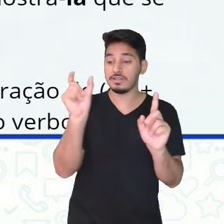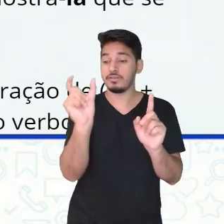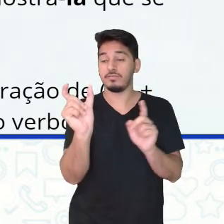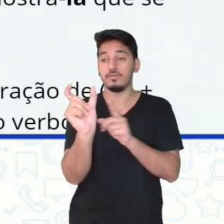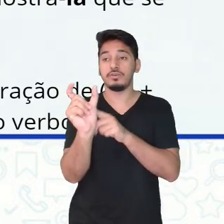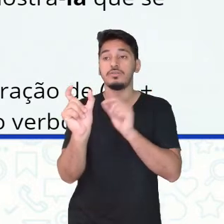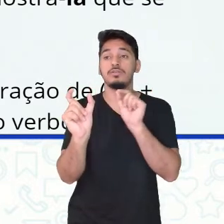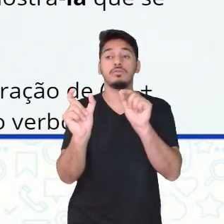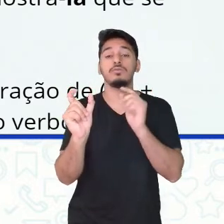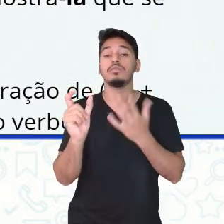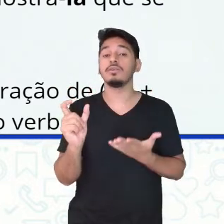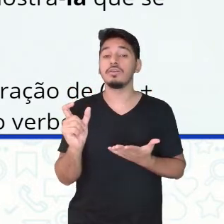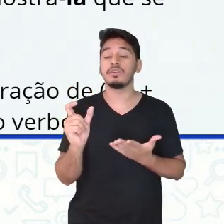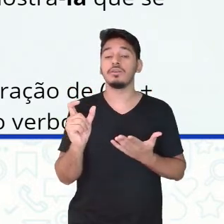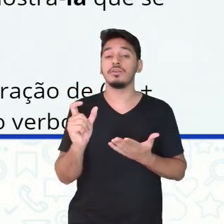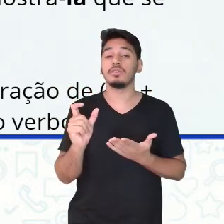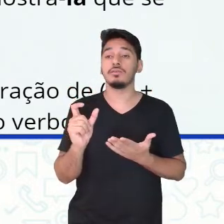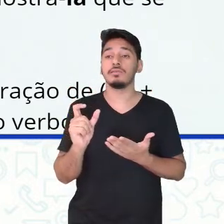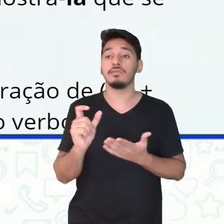a utilização